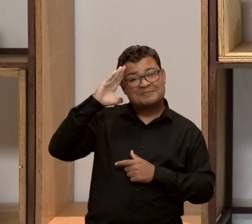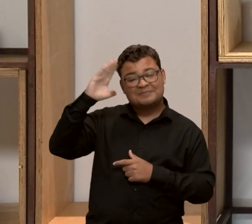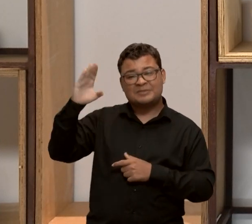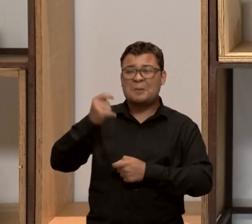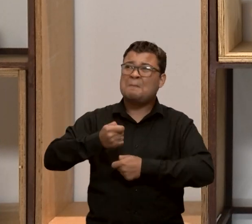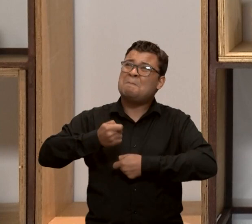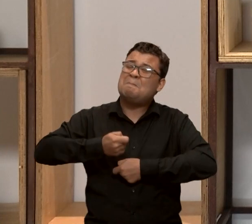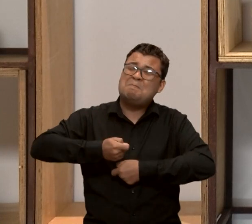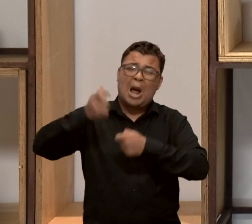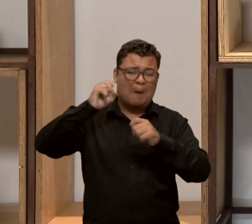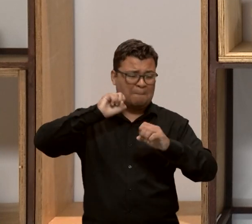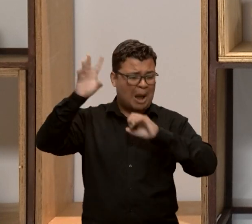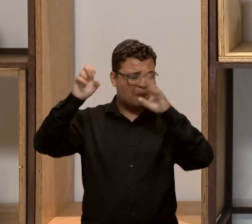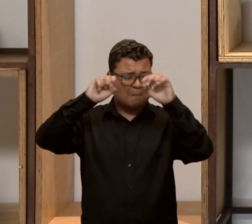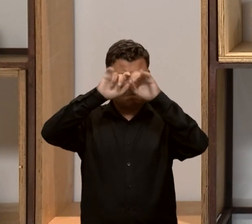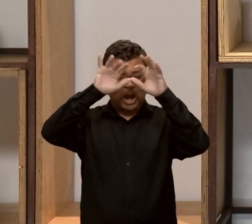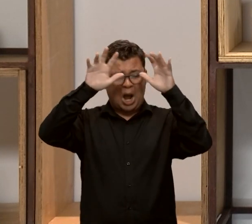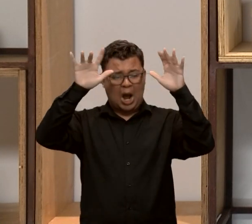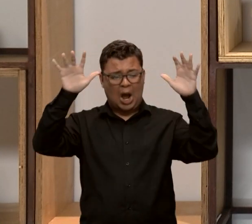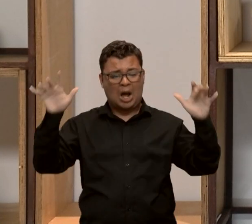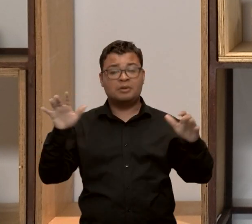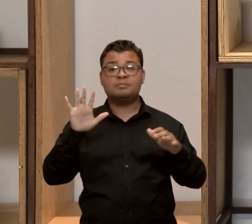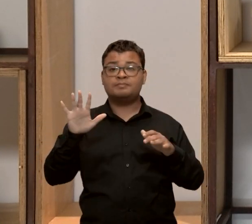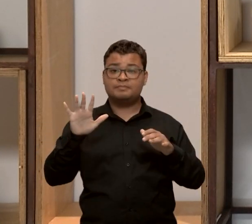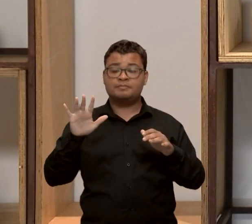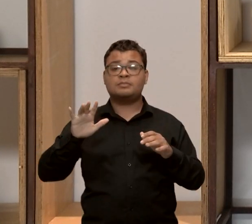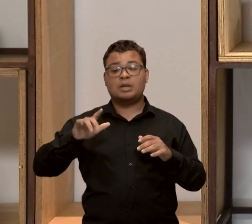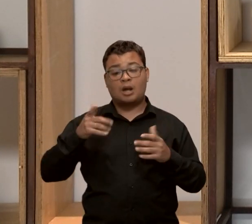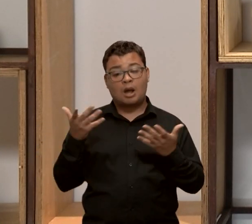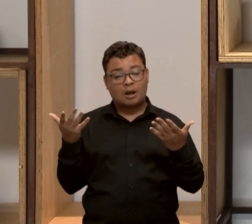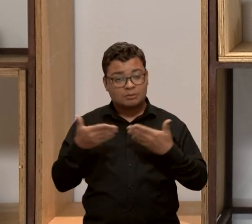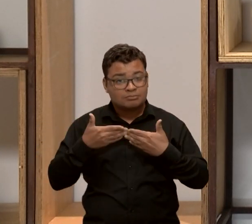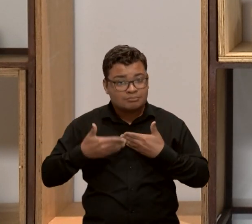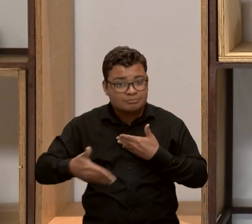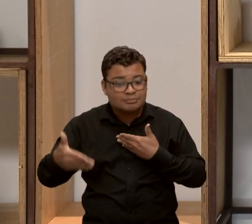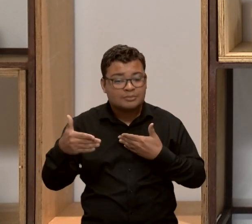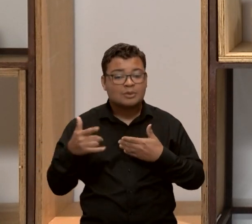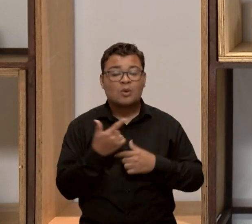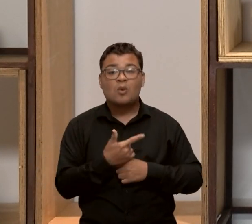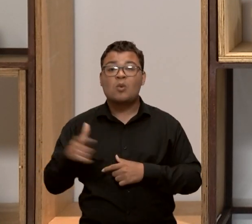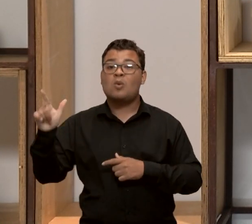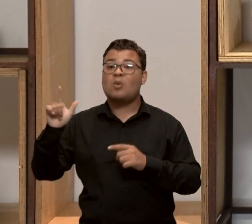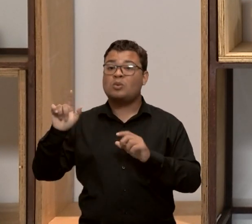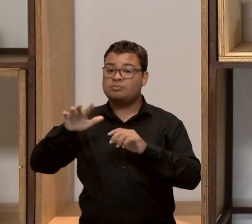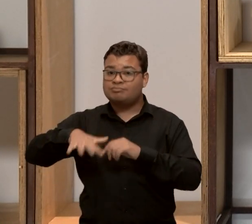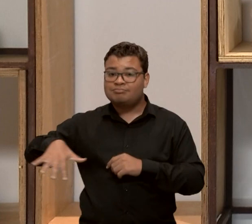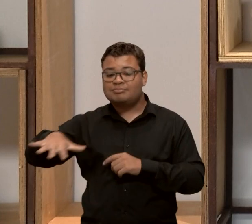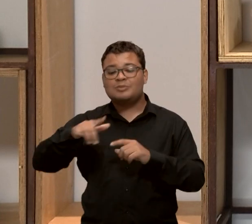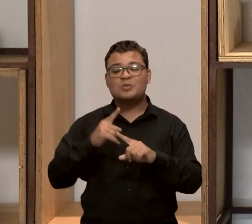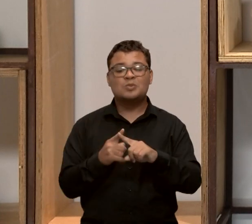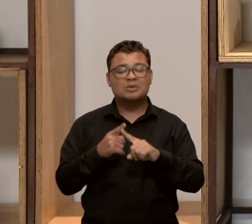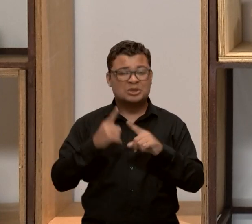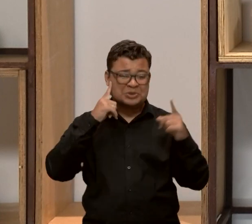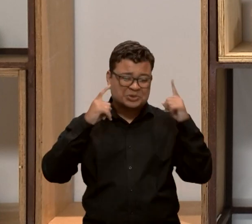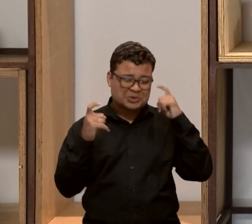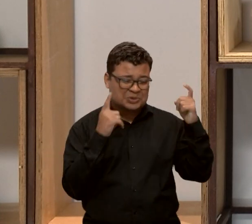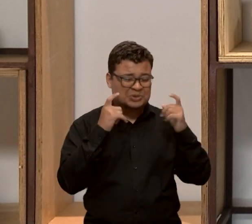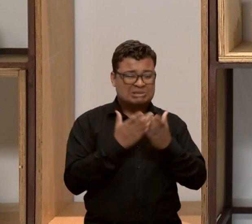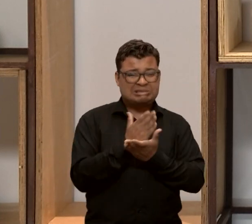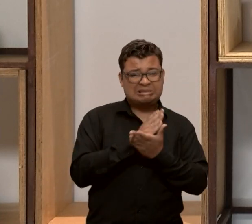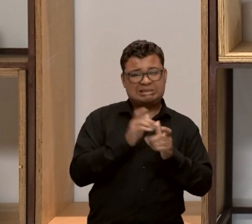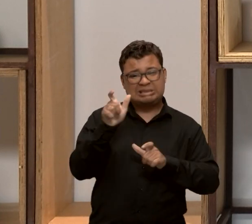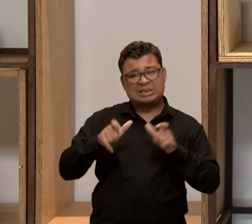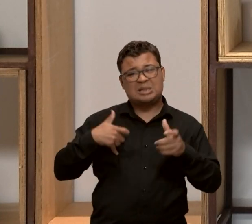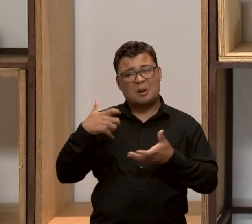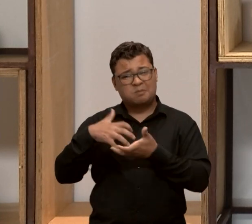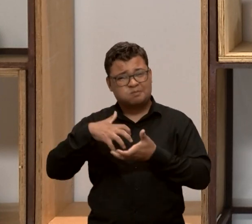de artifício. Mas agora a gente muda o público. Infelizmente, esses sons, além de incomodarem pessoas idosas,